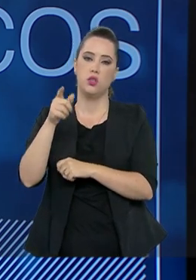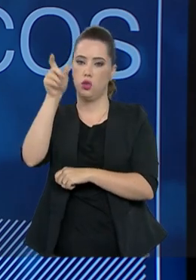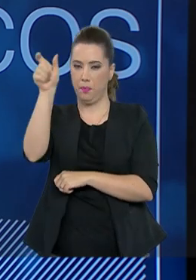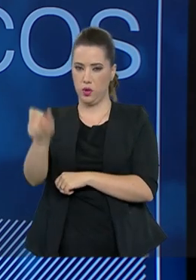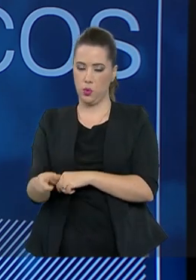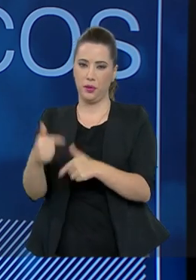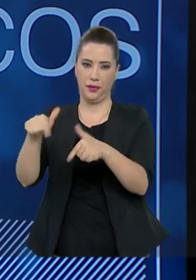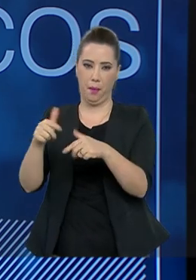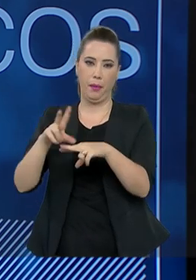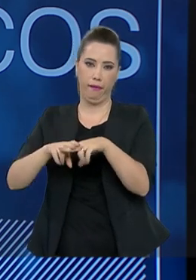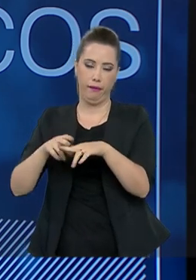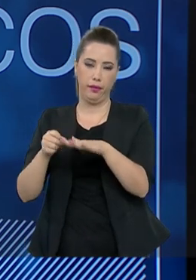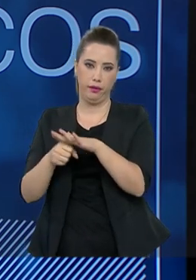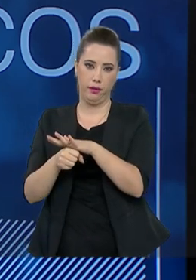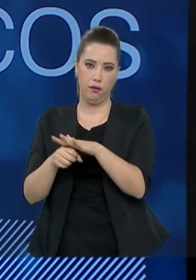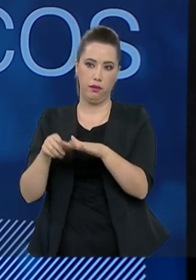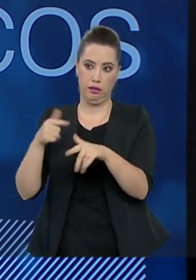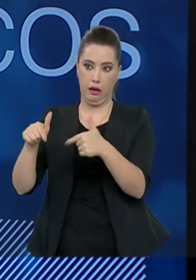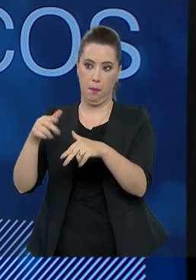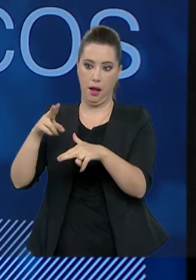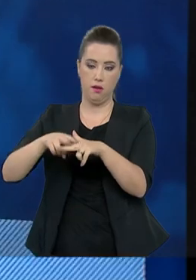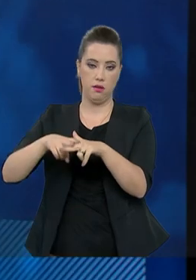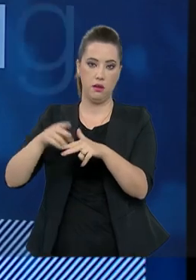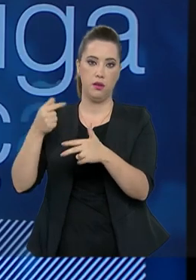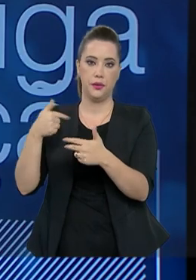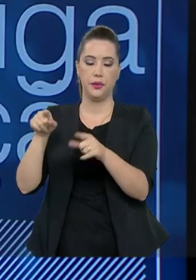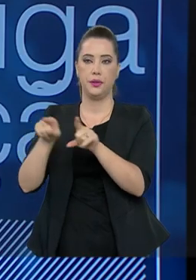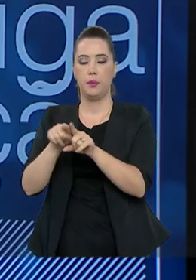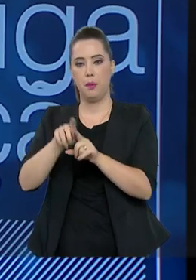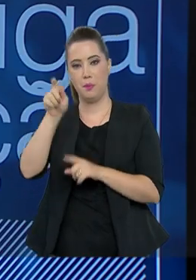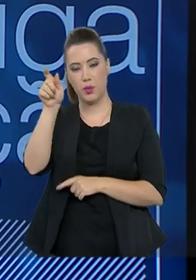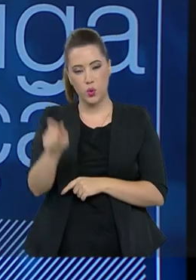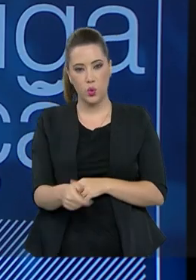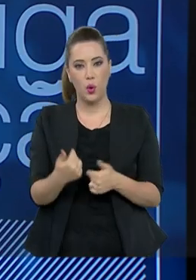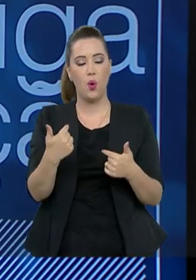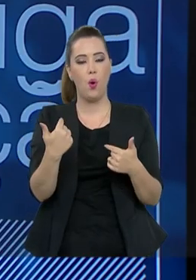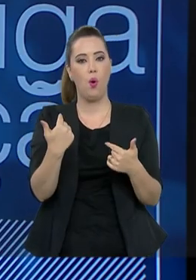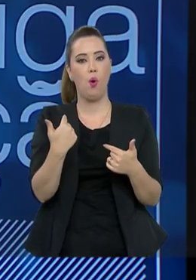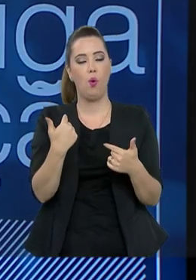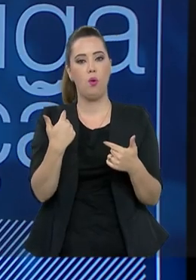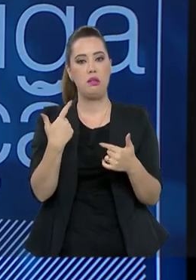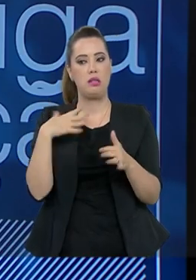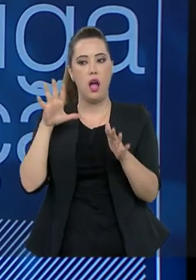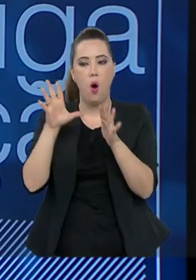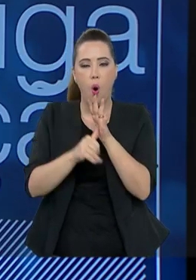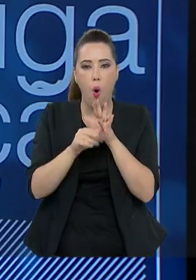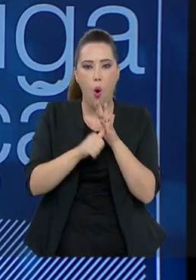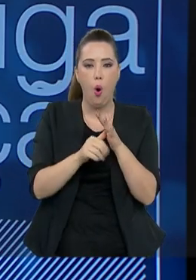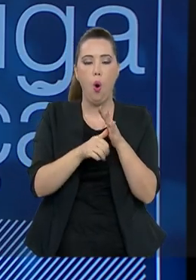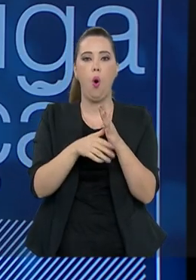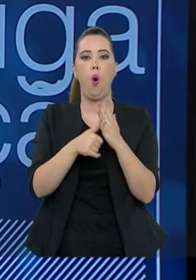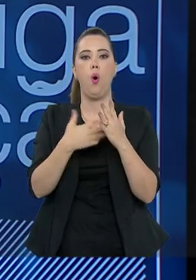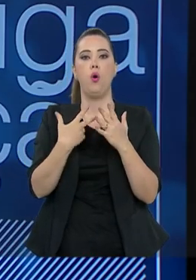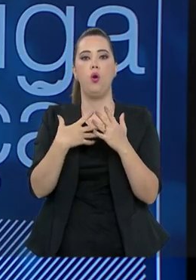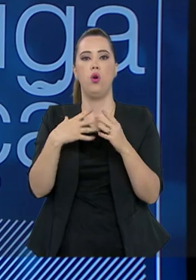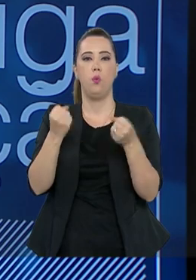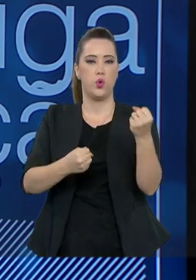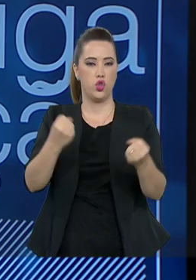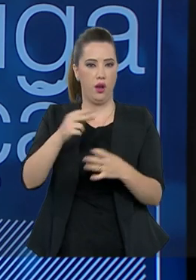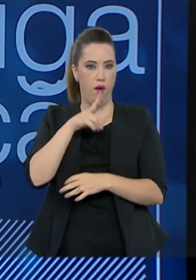a vinculação com crimes de assalto a carro forte em São Paulo, a um outro crime ocorrido na